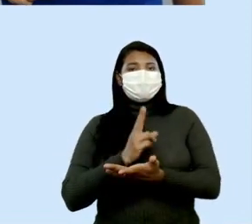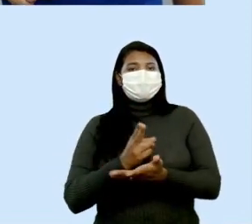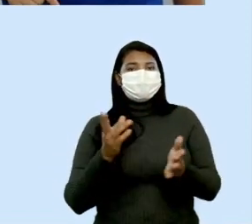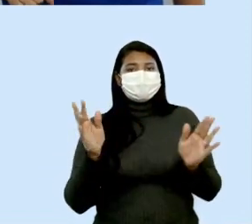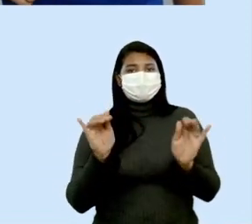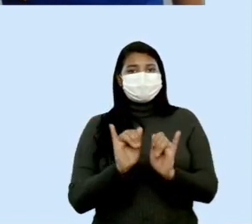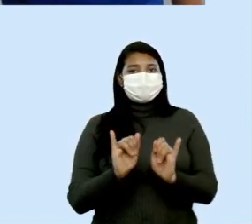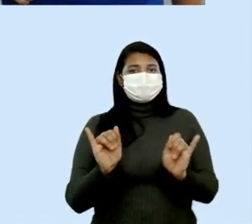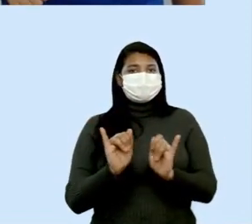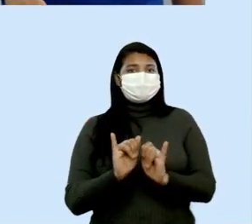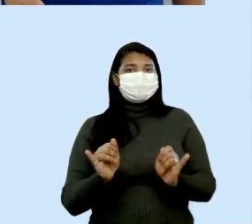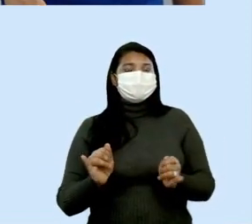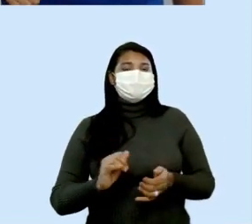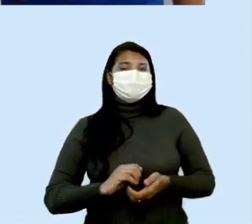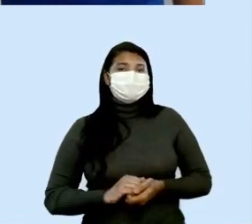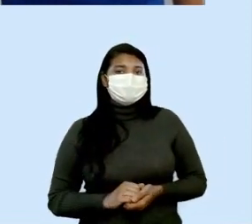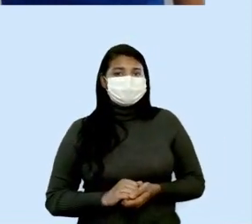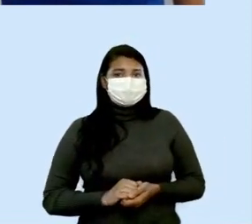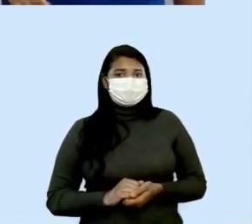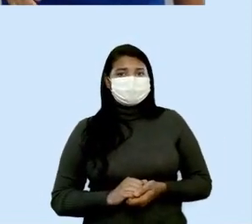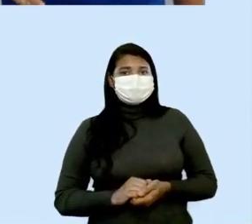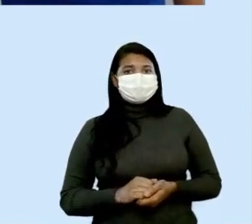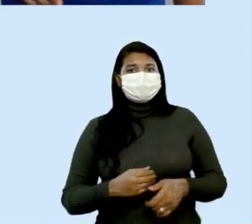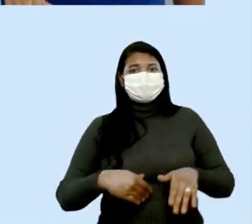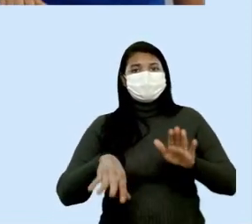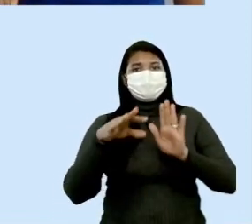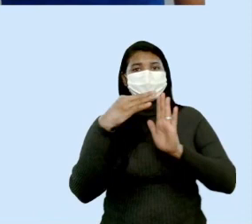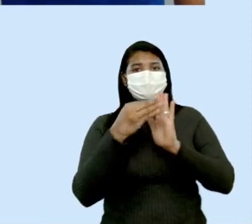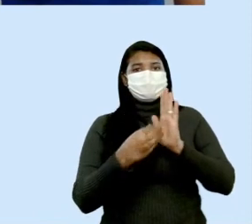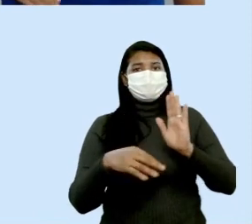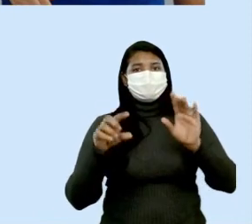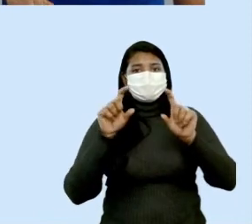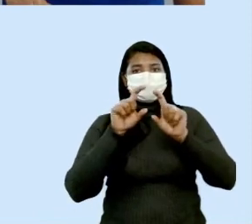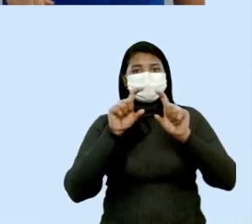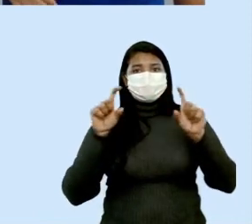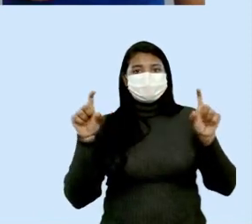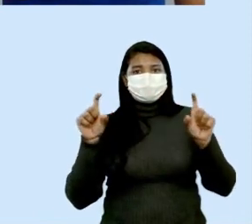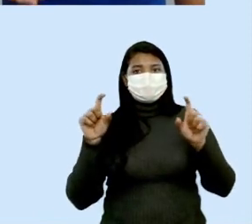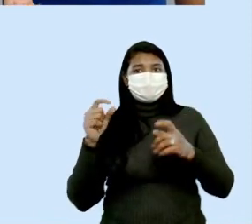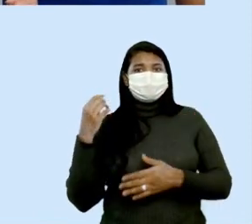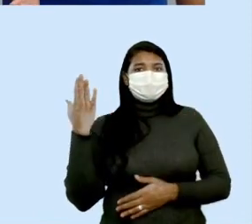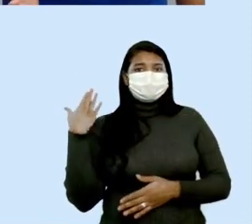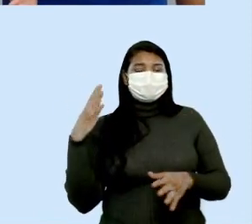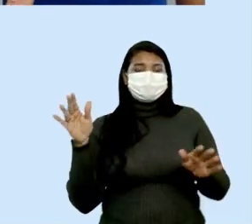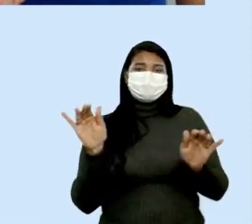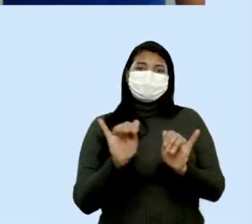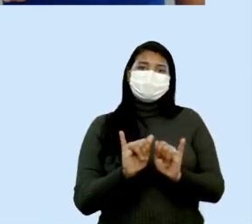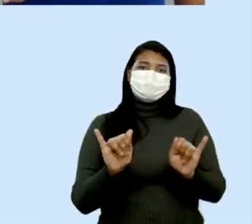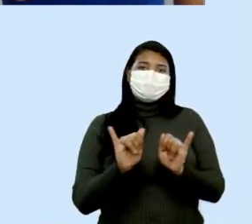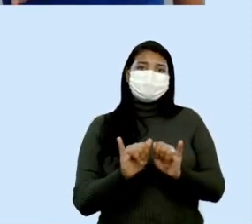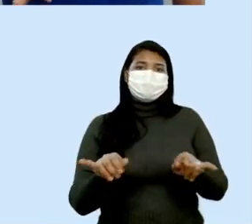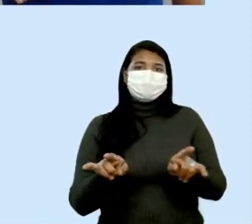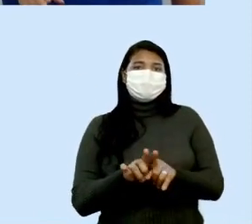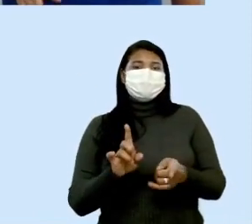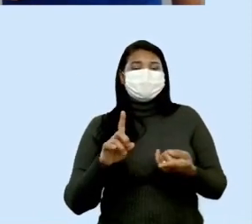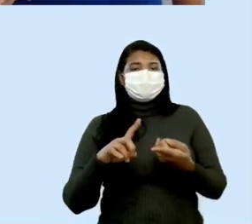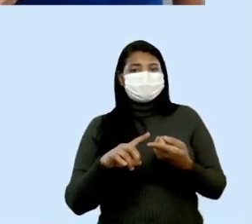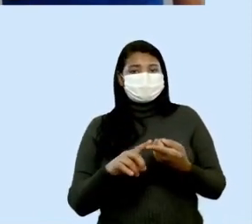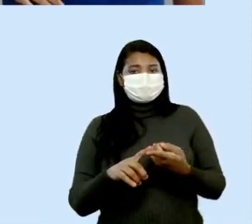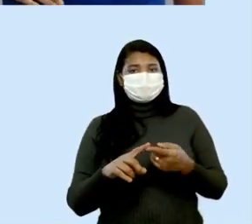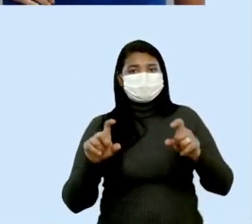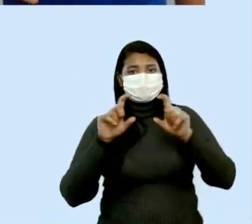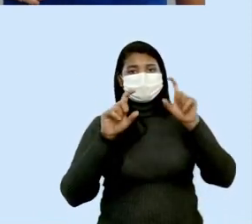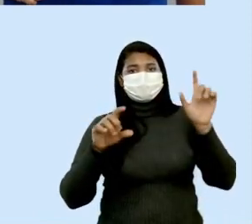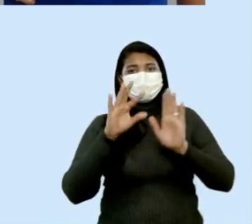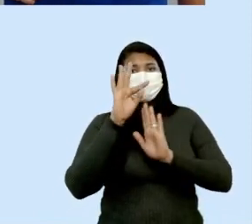present. Identificar e aplicar em frases ou textos o passado simples ou simple past. Identificar em frases ou